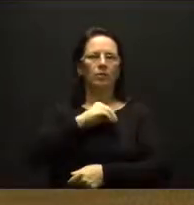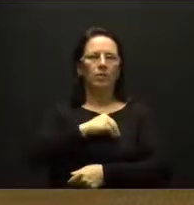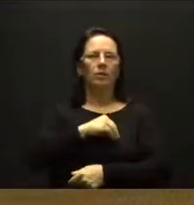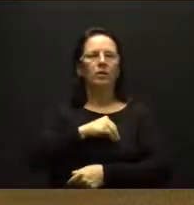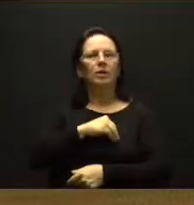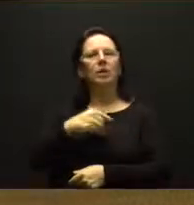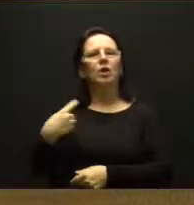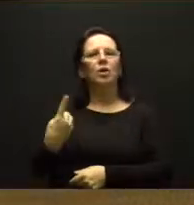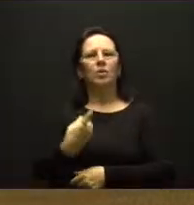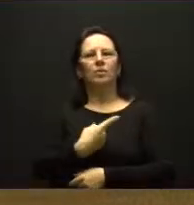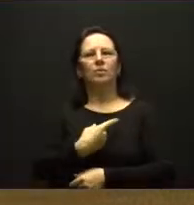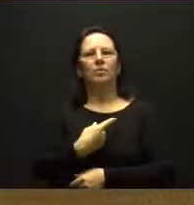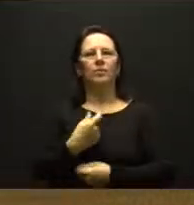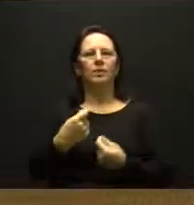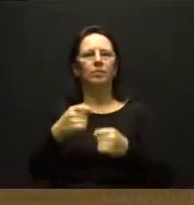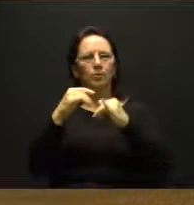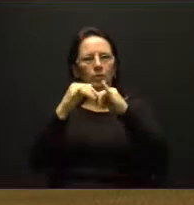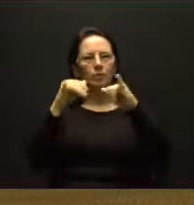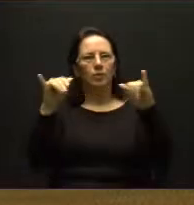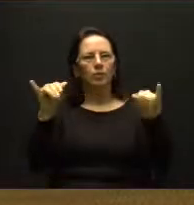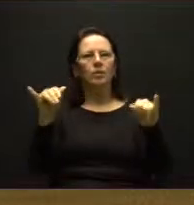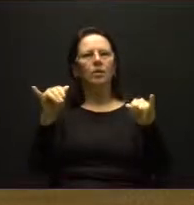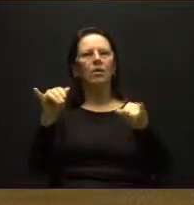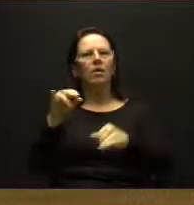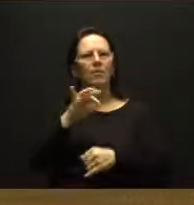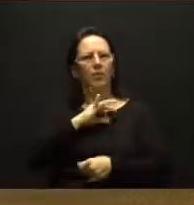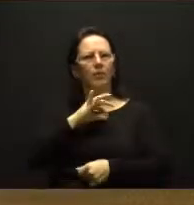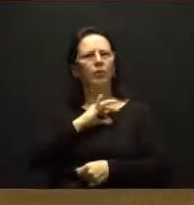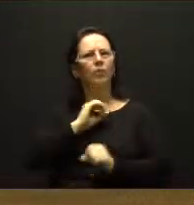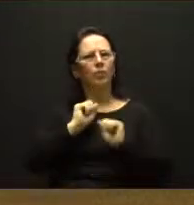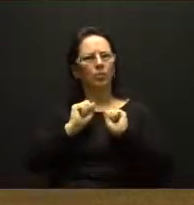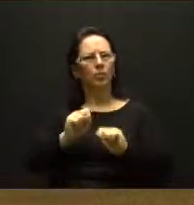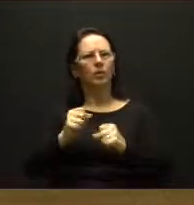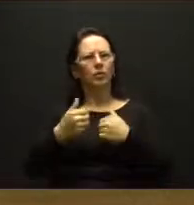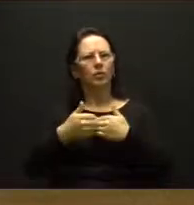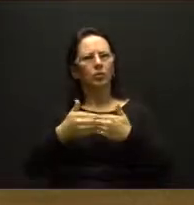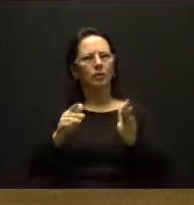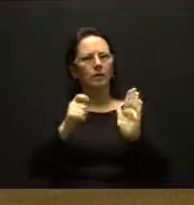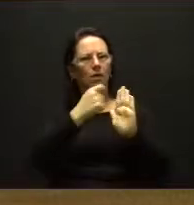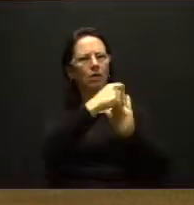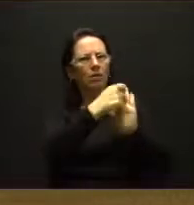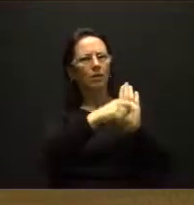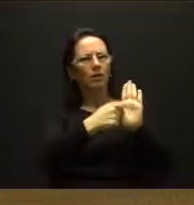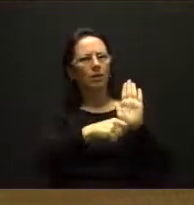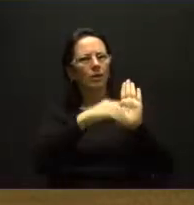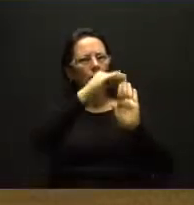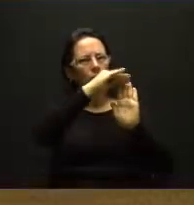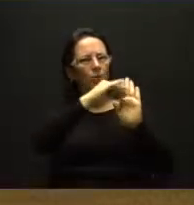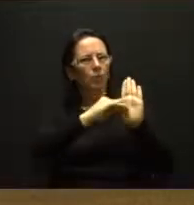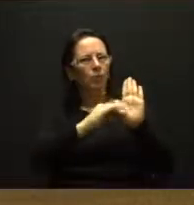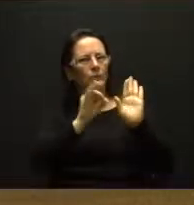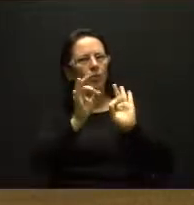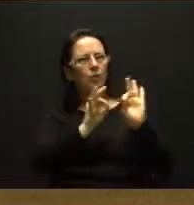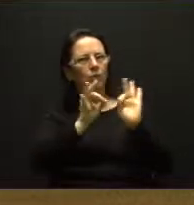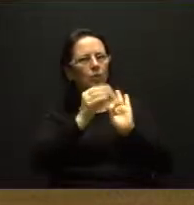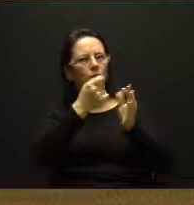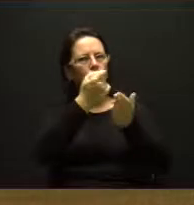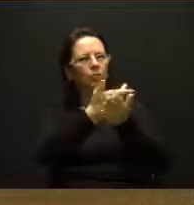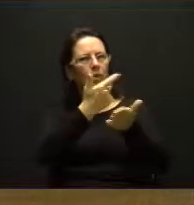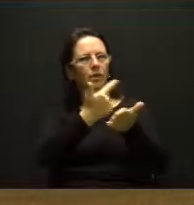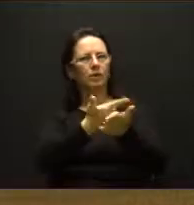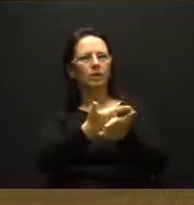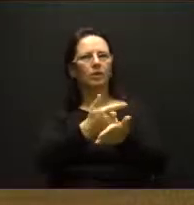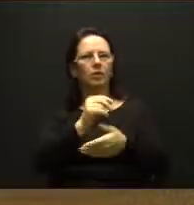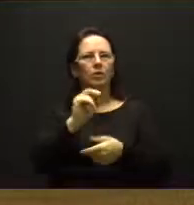gostaria de deixar um comunicado embora pudesse apresentar para essa casa esse cronograma do pagamento dos